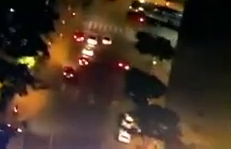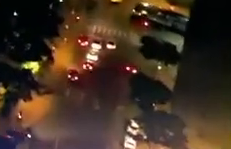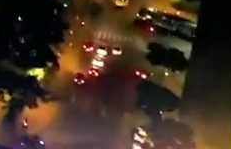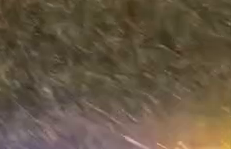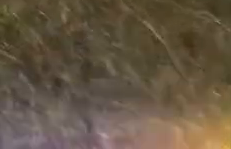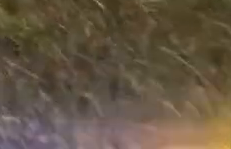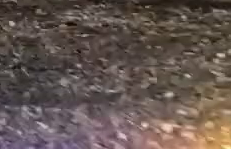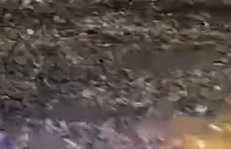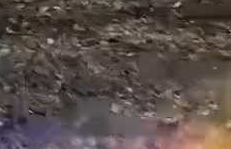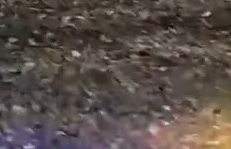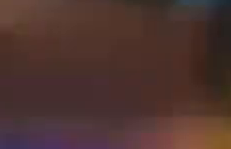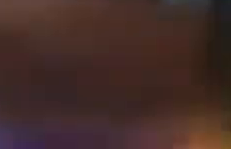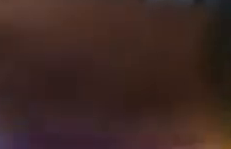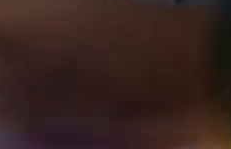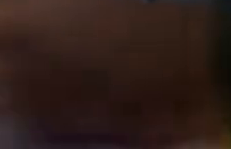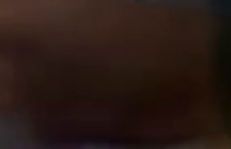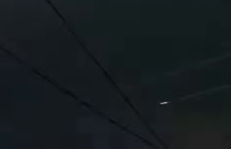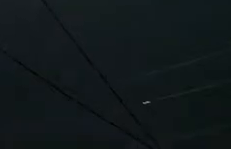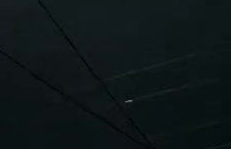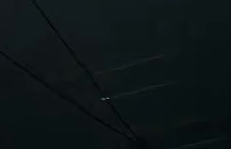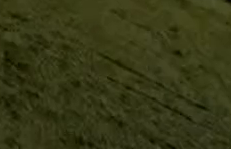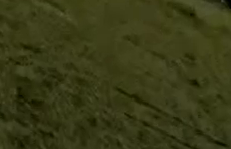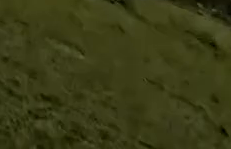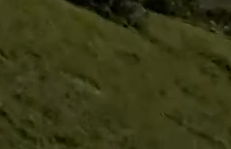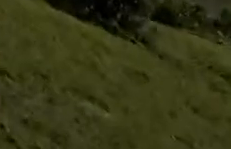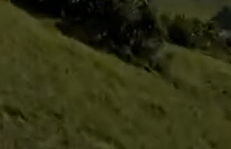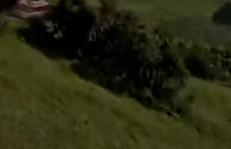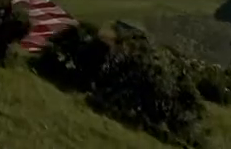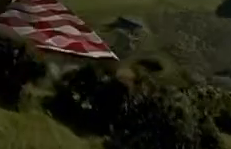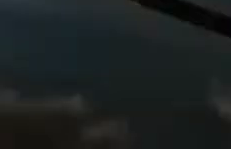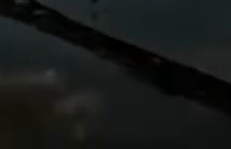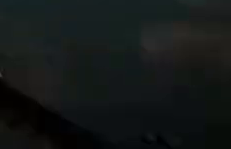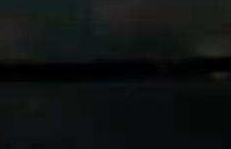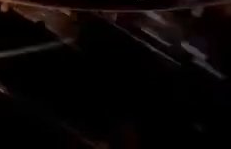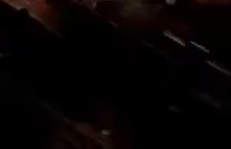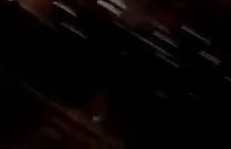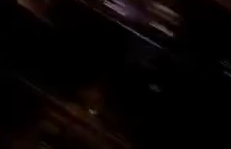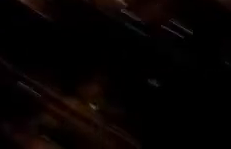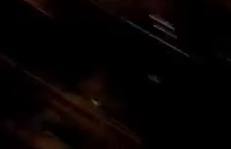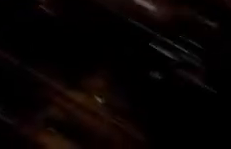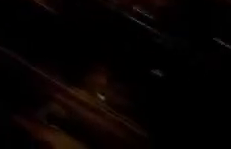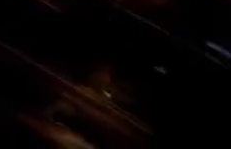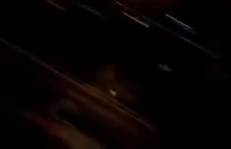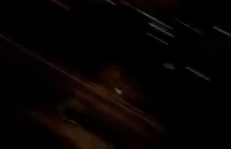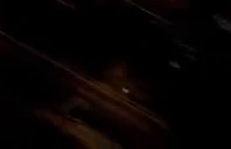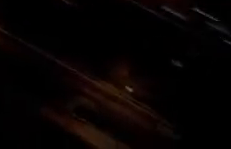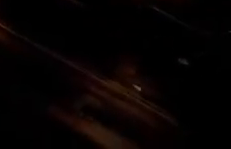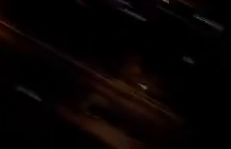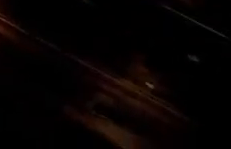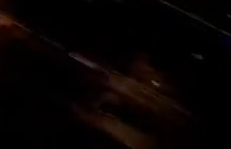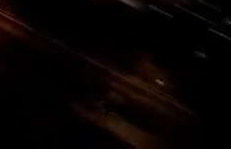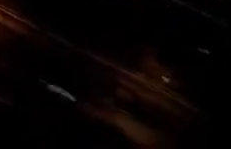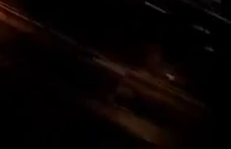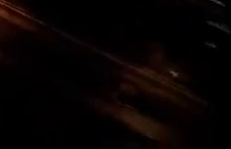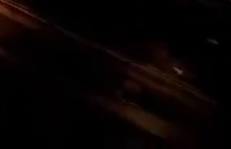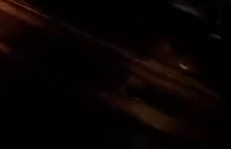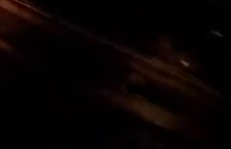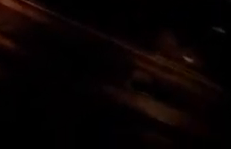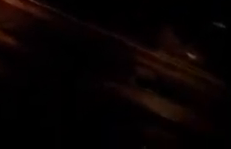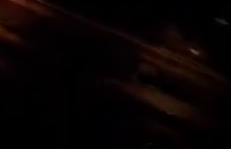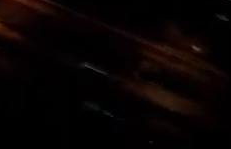o Brasil o que você menos vê é o que mais cuidamos conexões